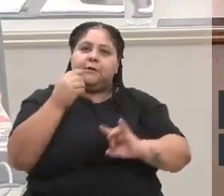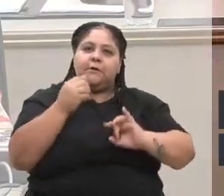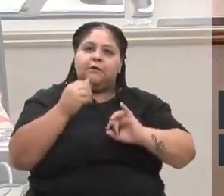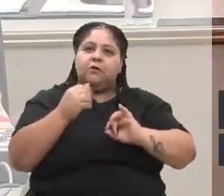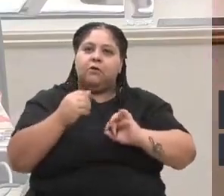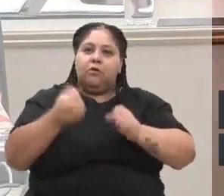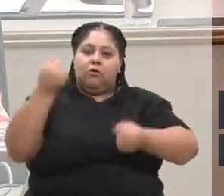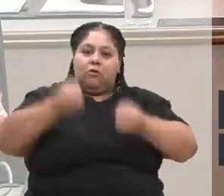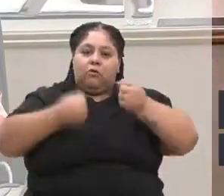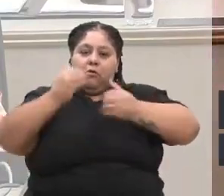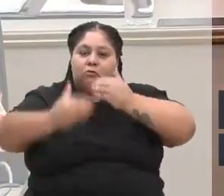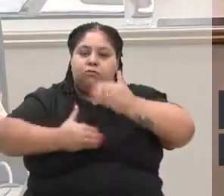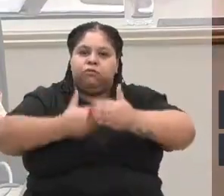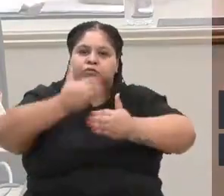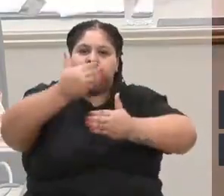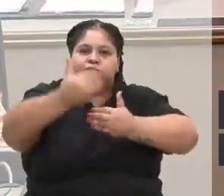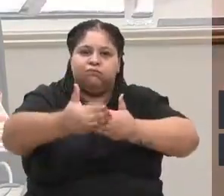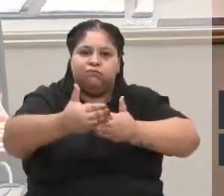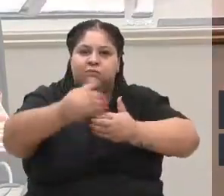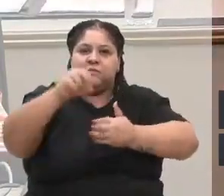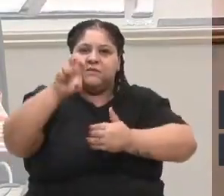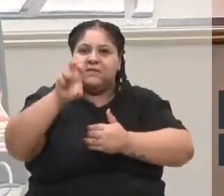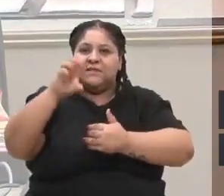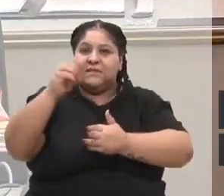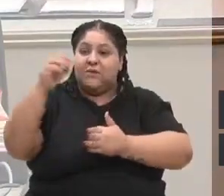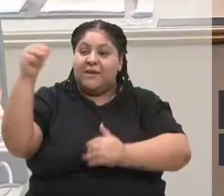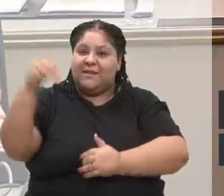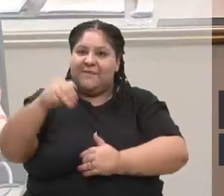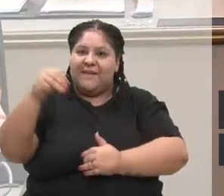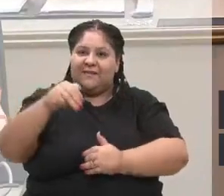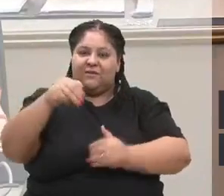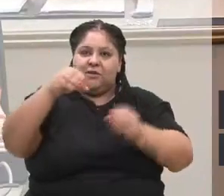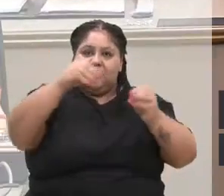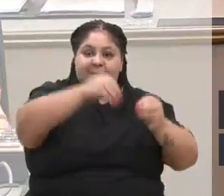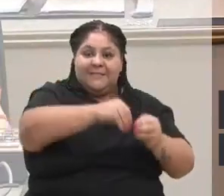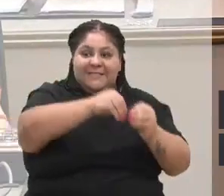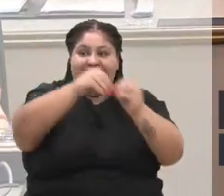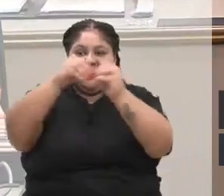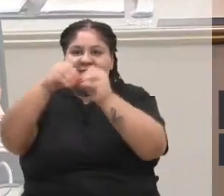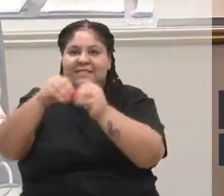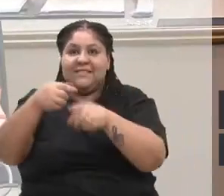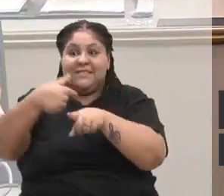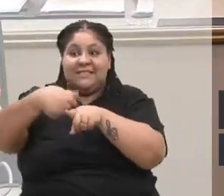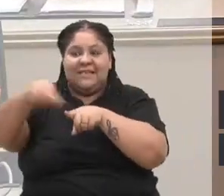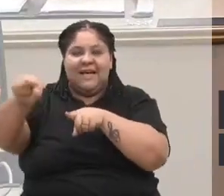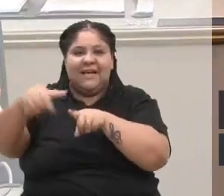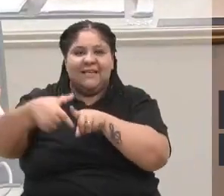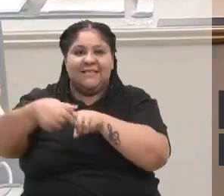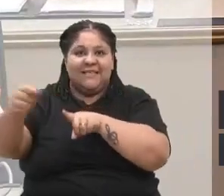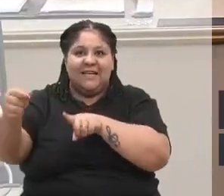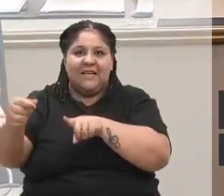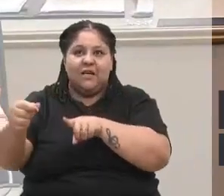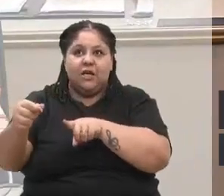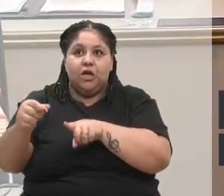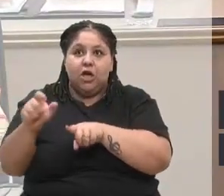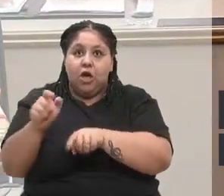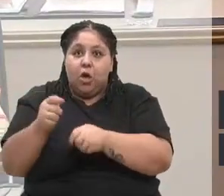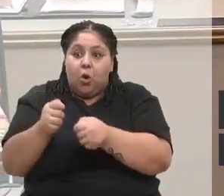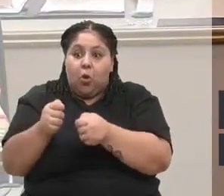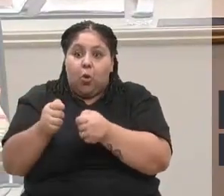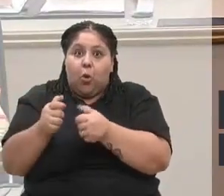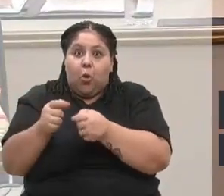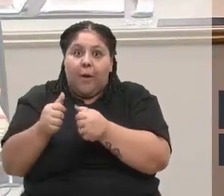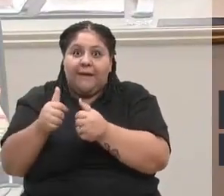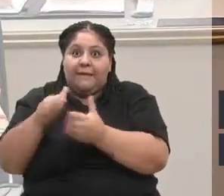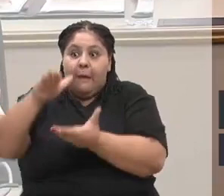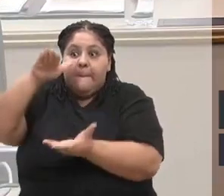frente, 50 metros à frente. Desci do meu carro, por sorte, novamente, eu não pisei em cima de uma outra